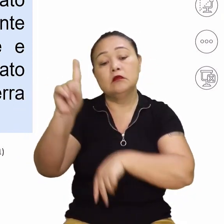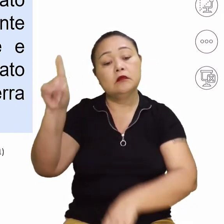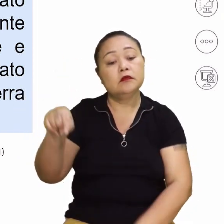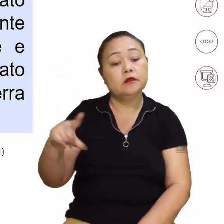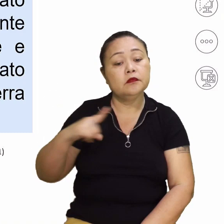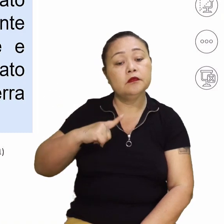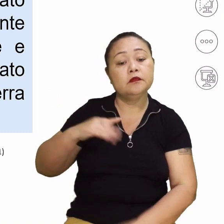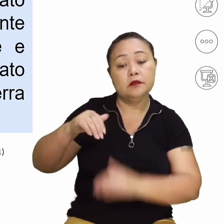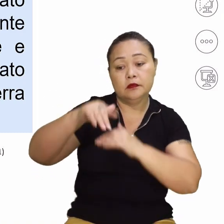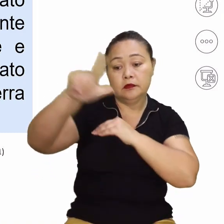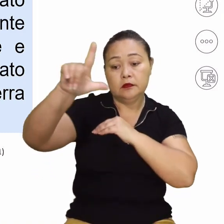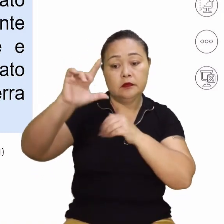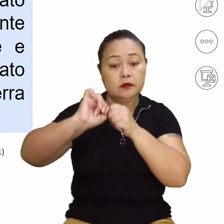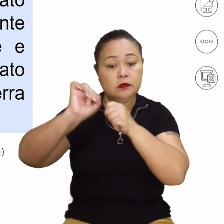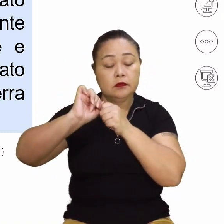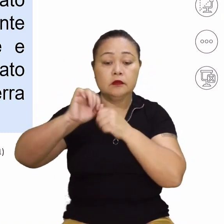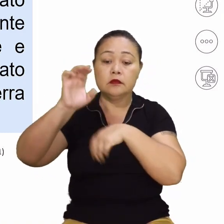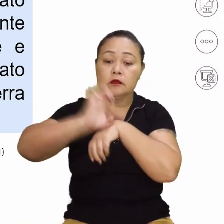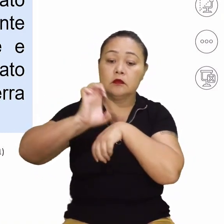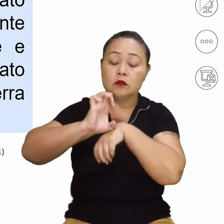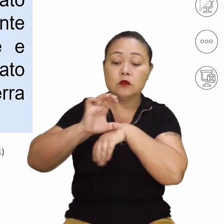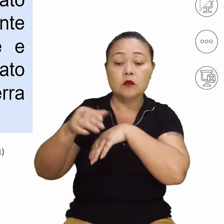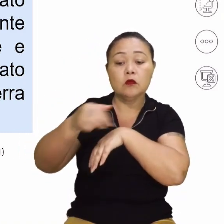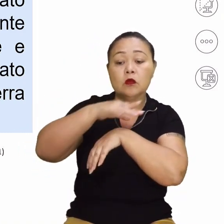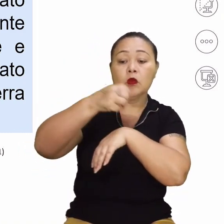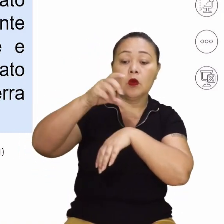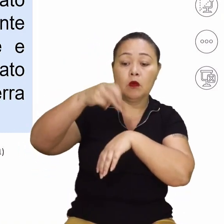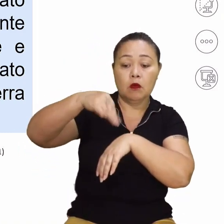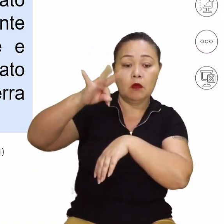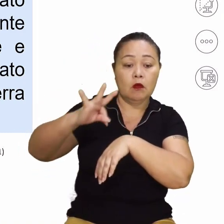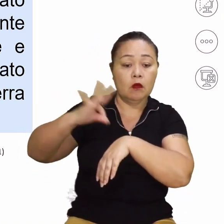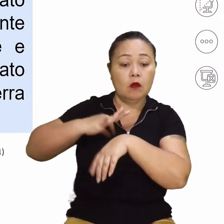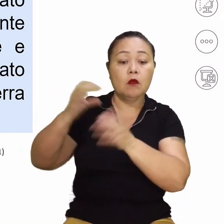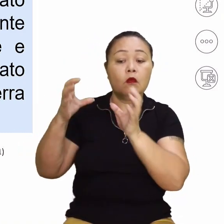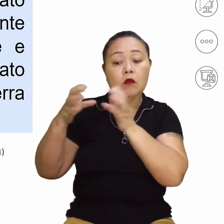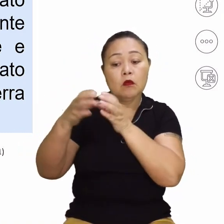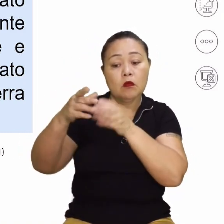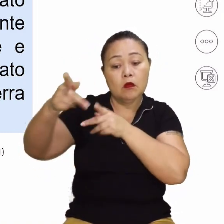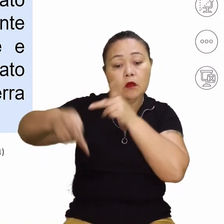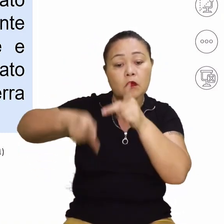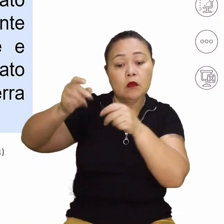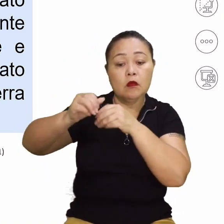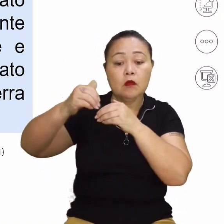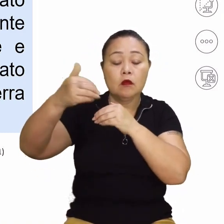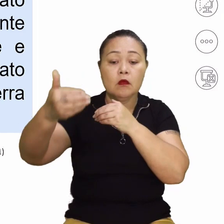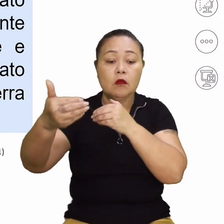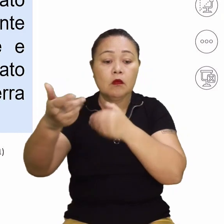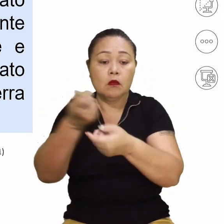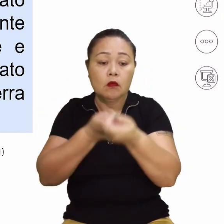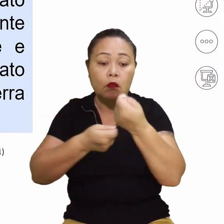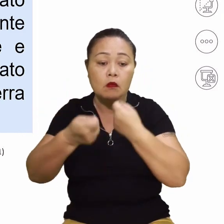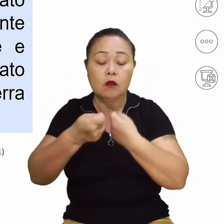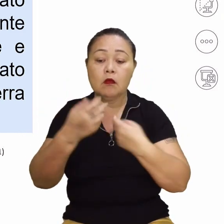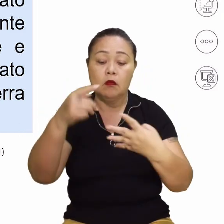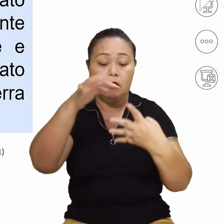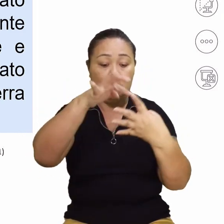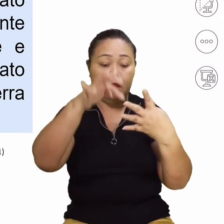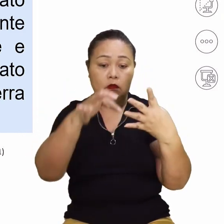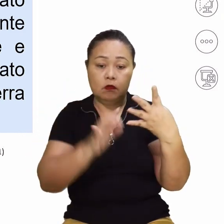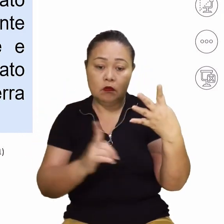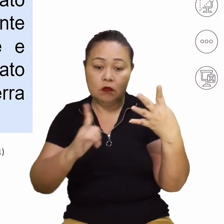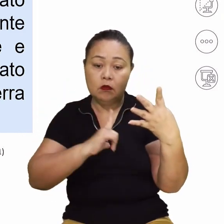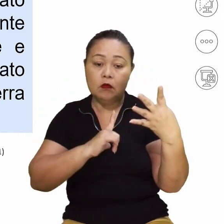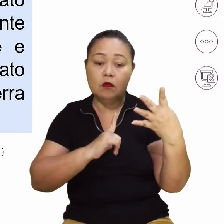localizam-se a leste de Rondônia e Noroeste do Mato Grosso os grupos estão localizados administrativamente em